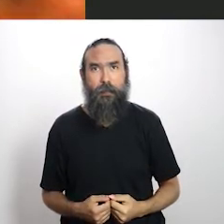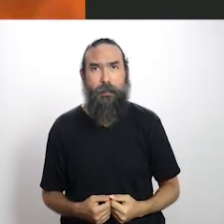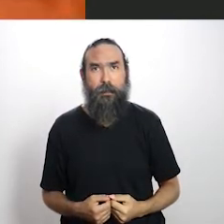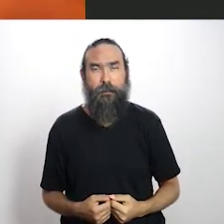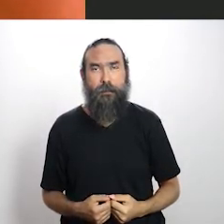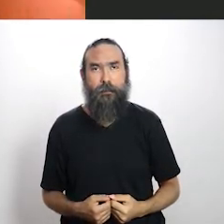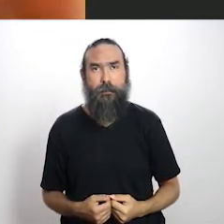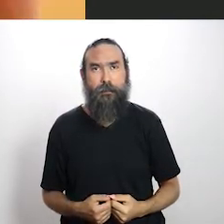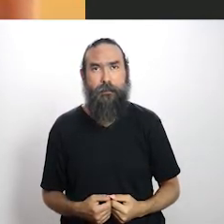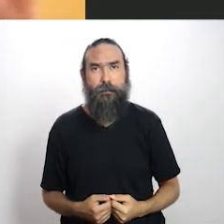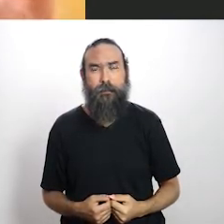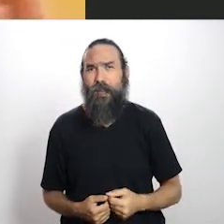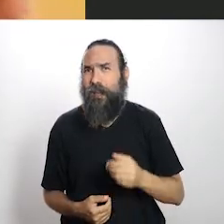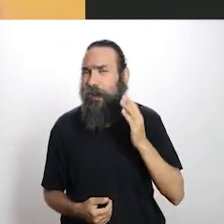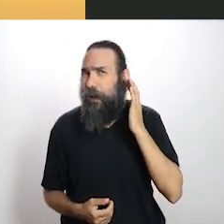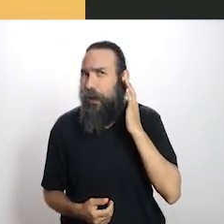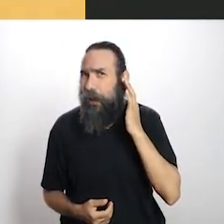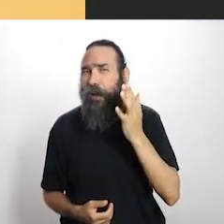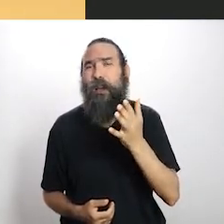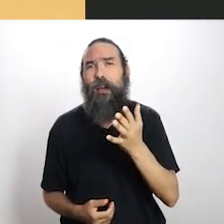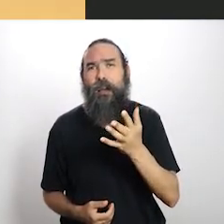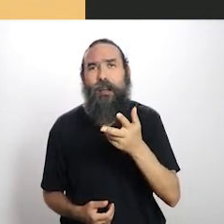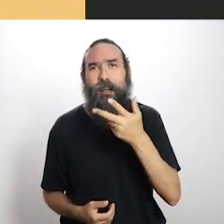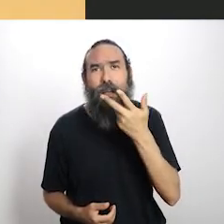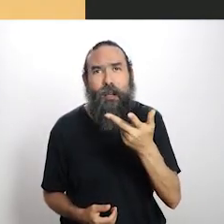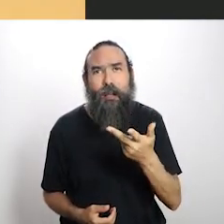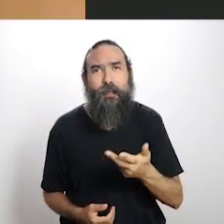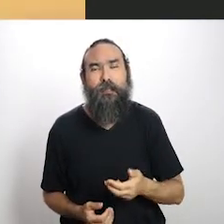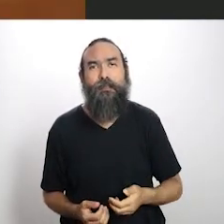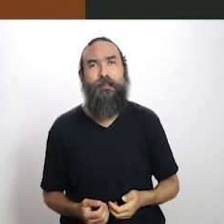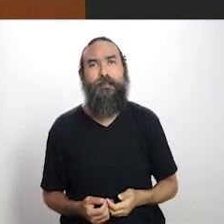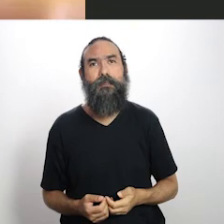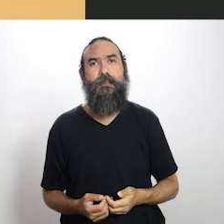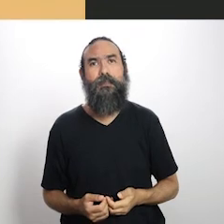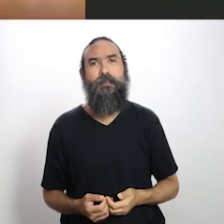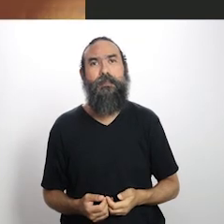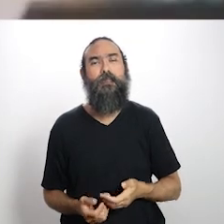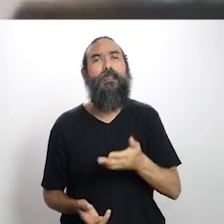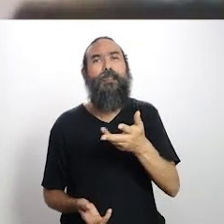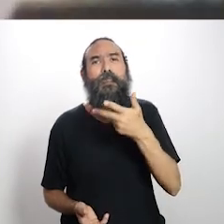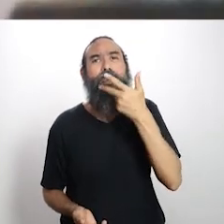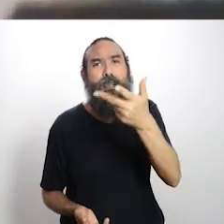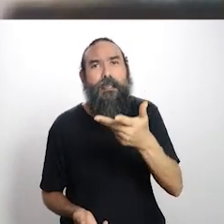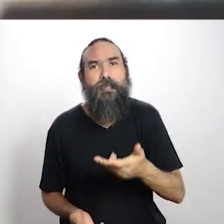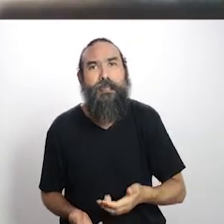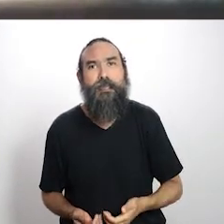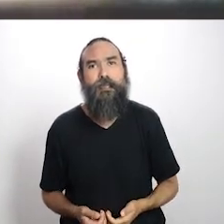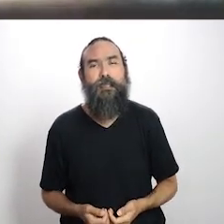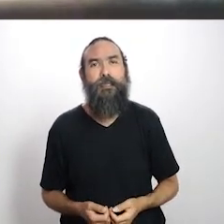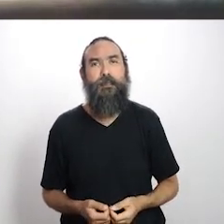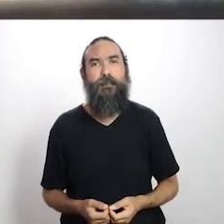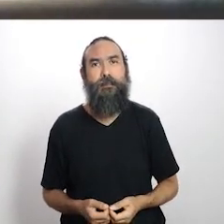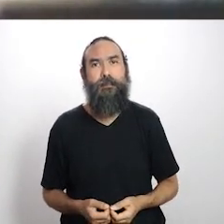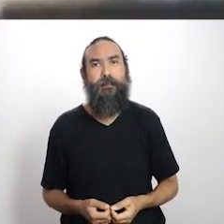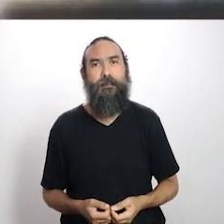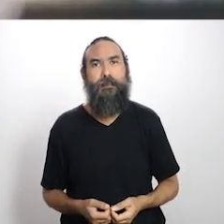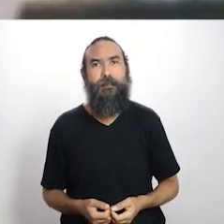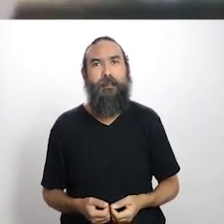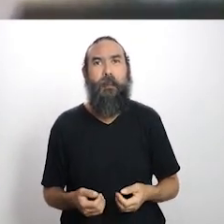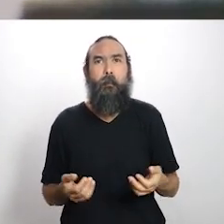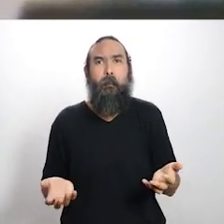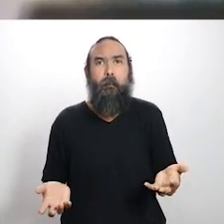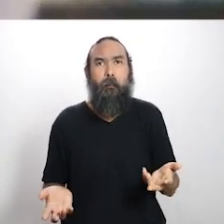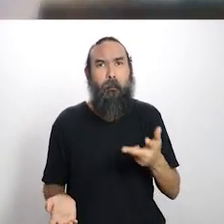alô será que não estou sendo visto? alô eu acho que o Juliano saiu Juca um pouquinho ele tinha